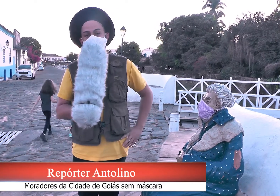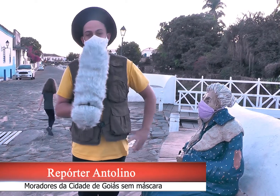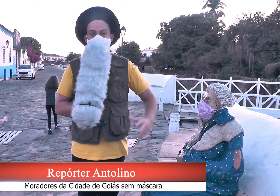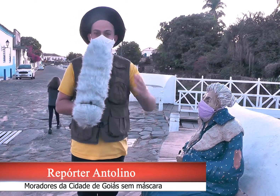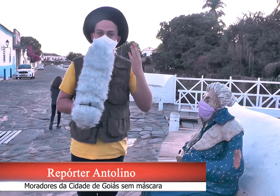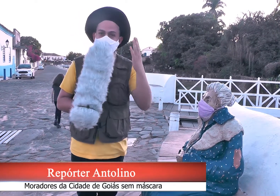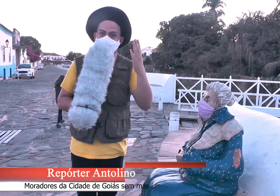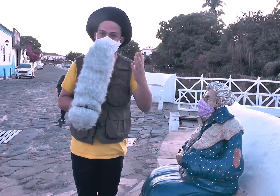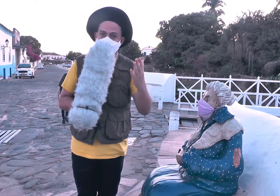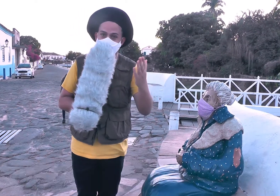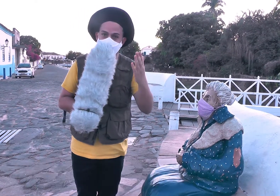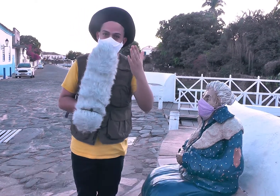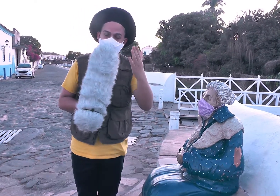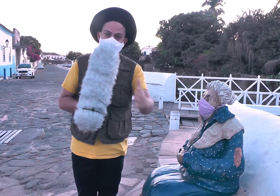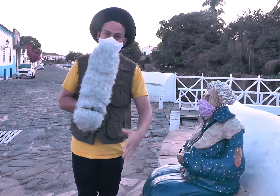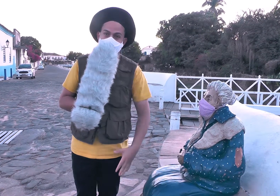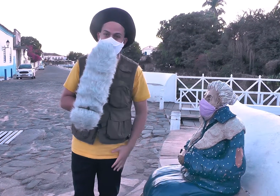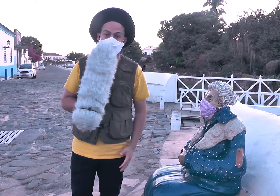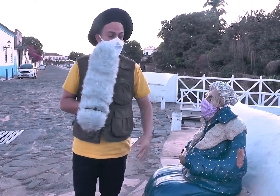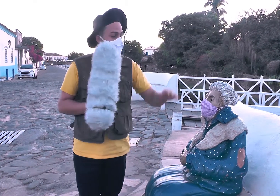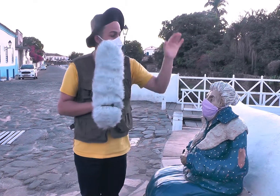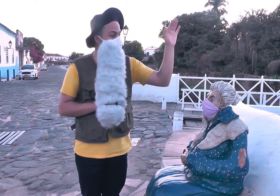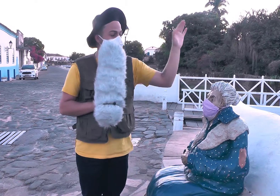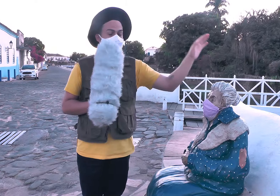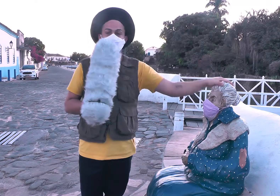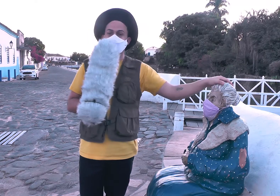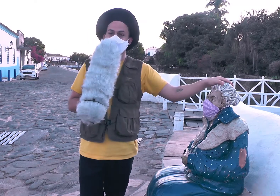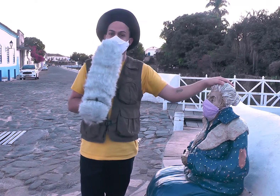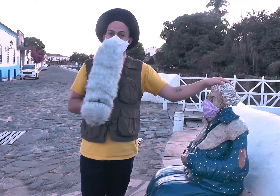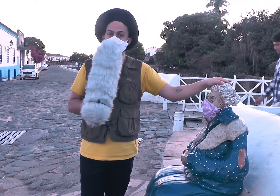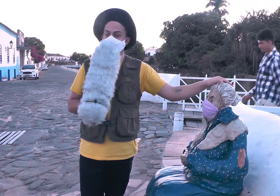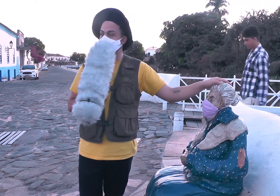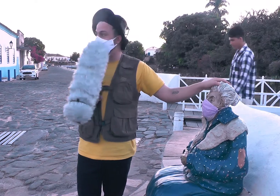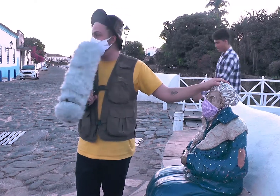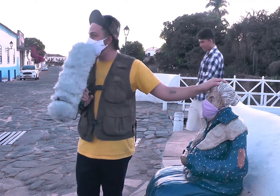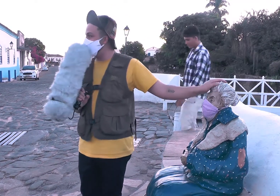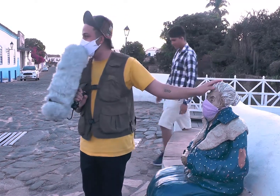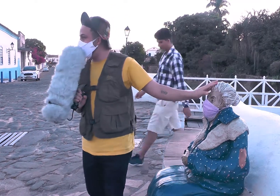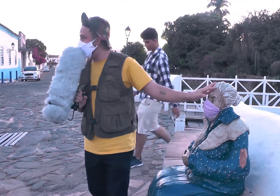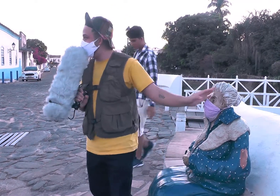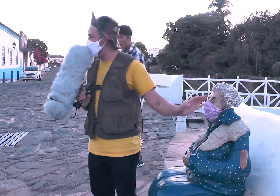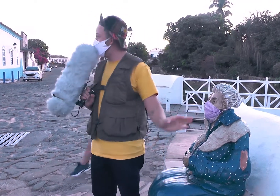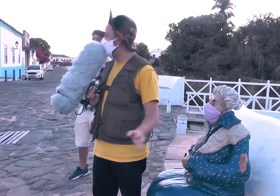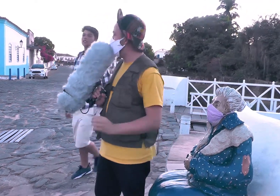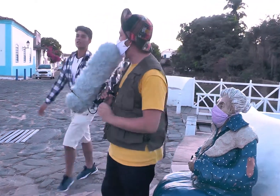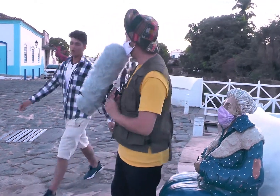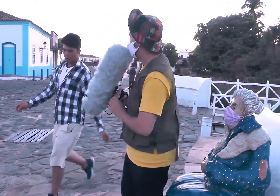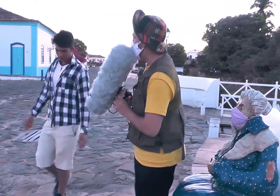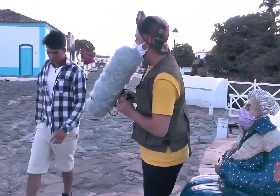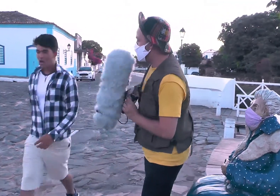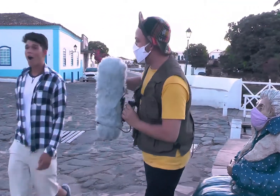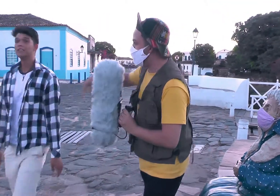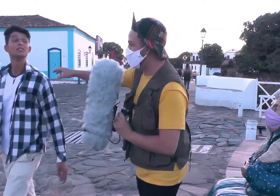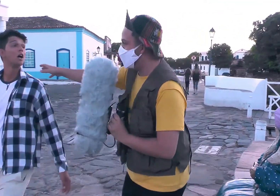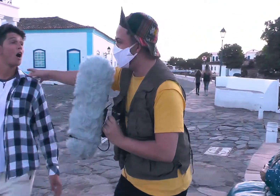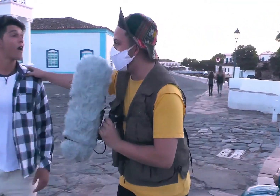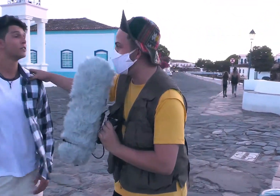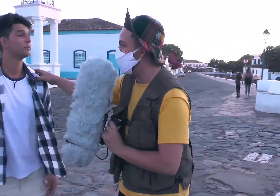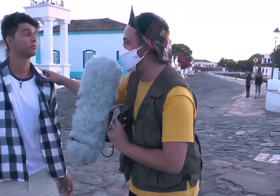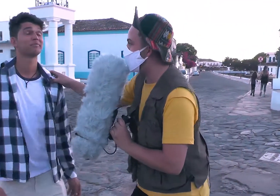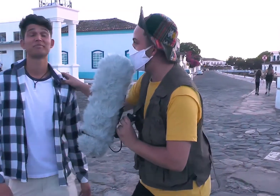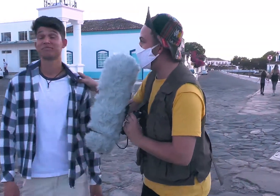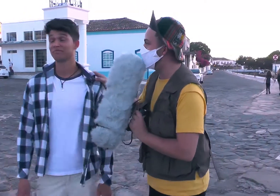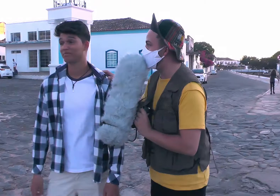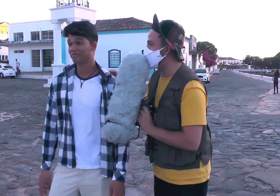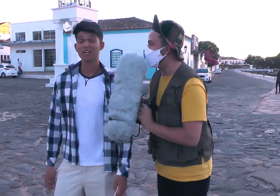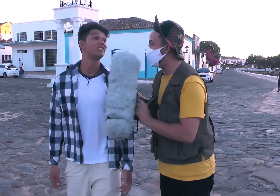máscara. Olha aí para você ver, pessoal de casa. Povo aqui, estou aqui acompanhado com a minha poetisa agora. Vamos ver se a gente encontra aqui. Senhor, pode me dar uma entrevista,